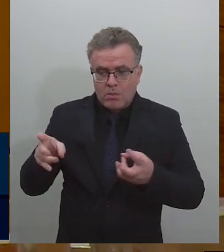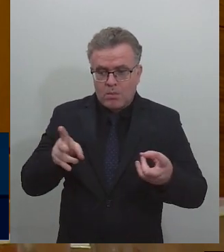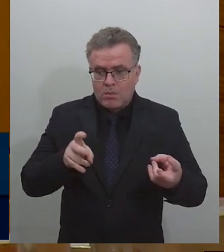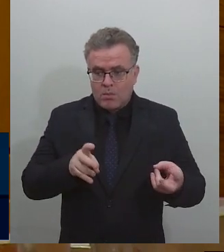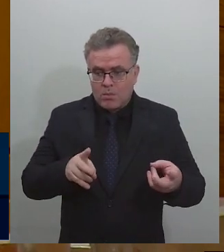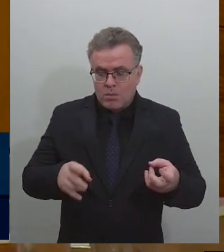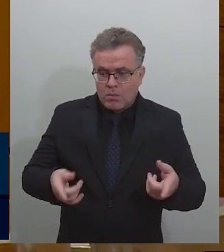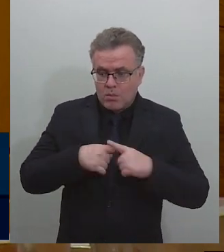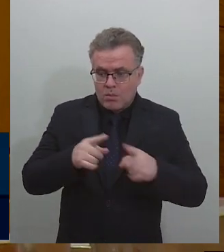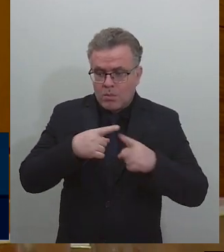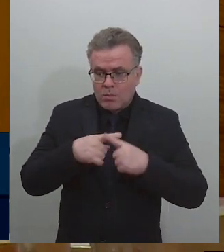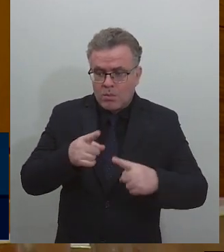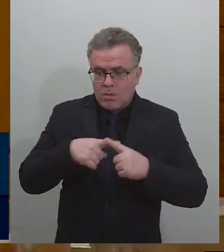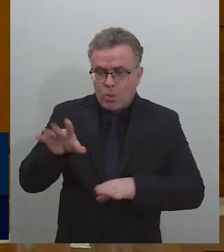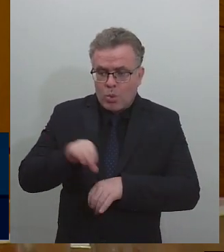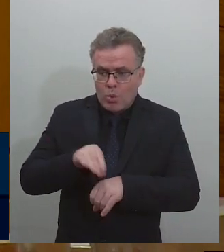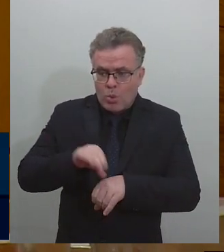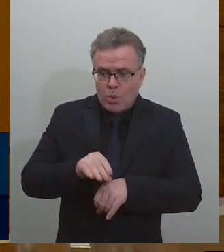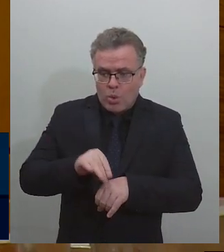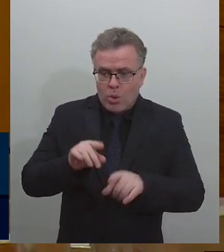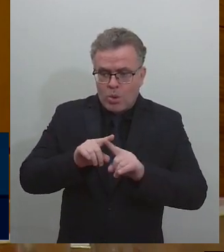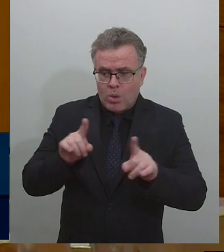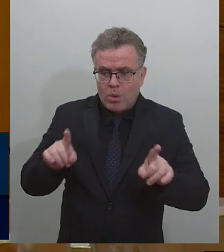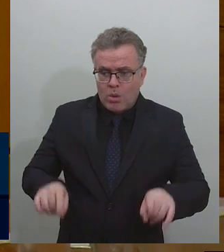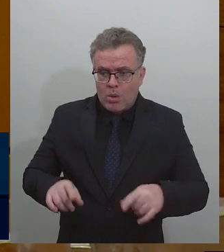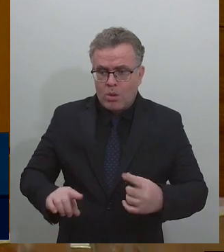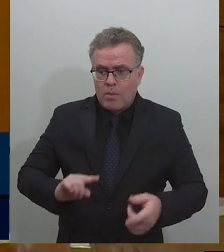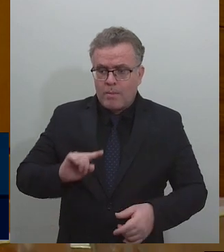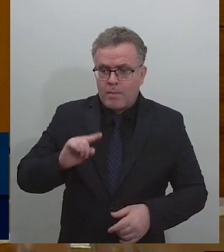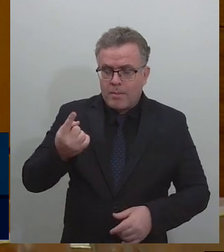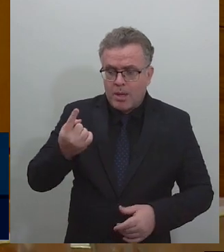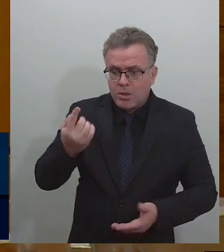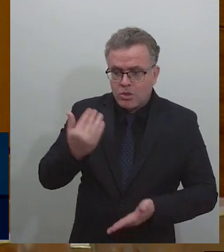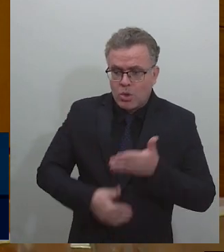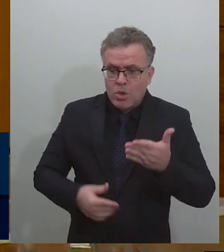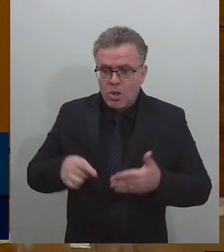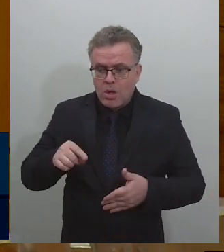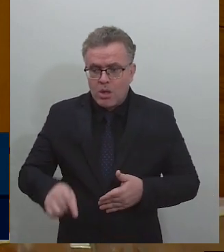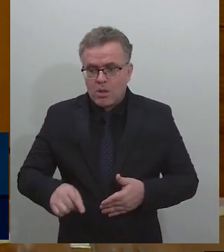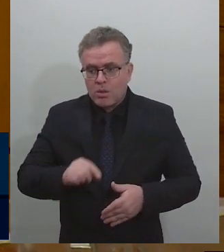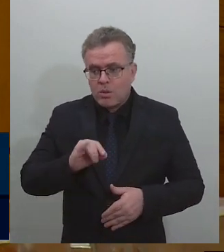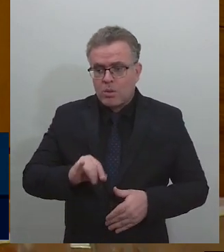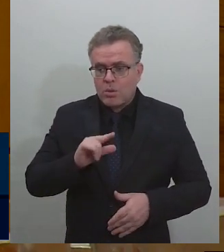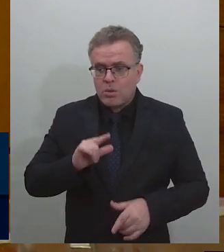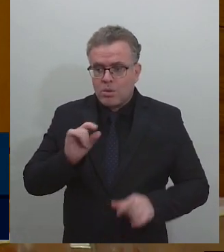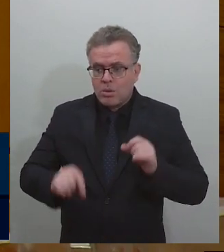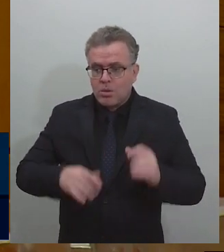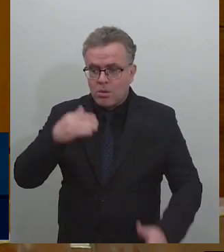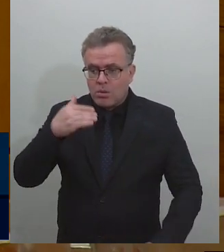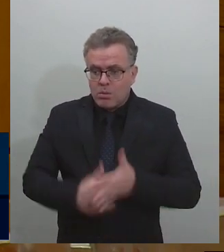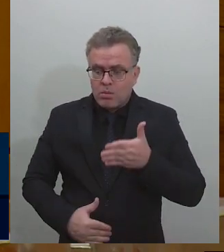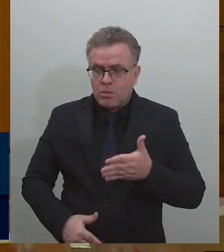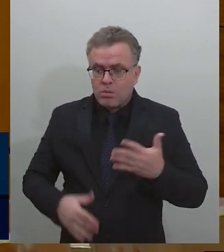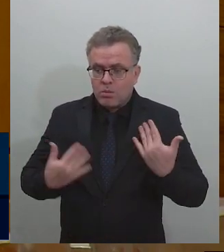que tiveram o primeiro desconto agora no mês de julho. Um desconto, como nós falamos aqui, deputado Marcos, que impactou